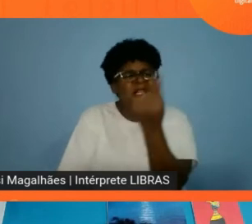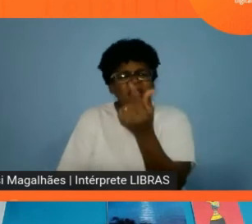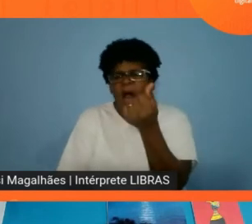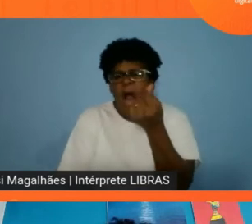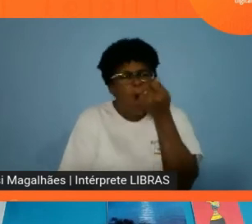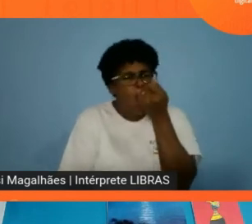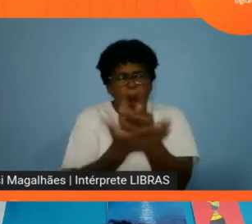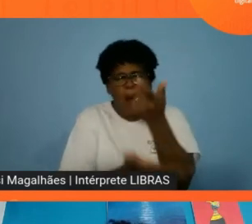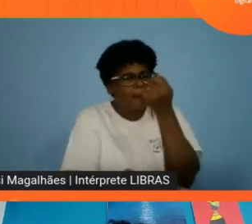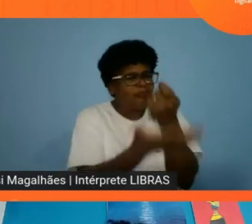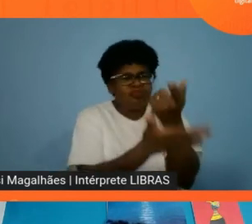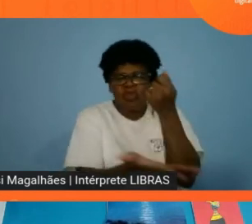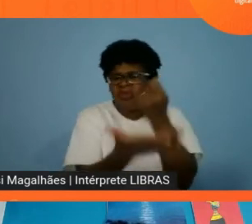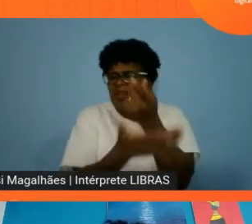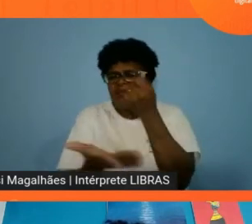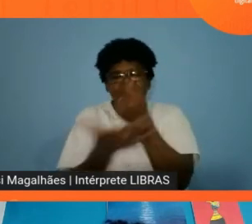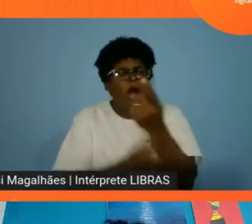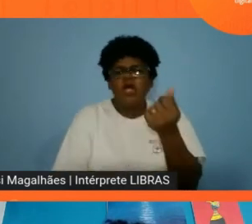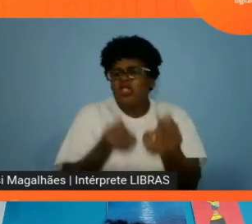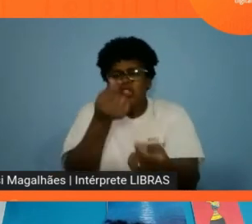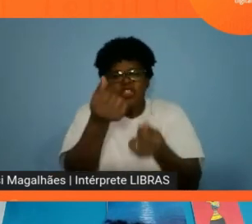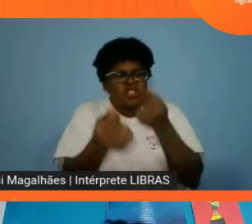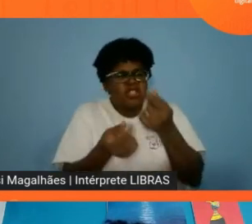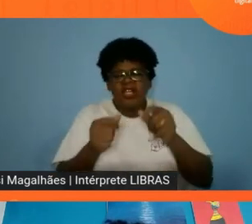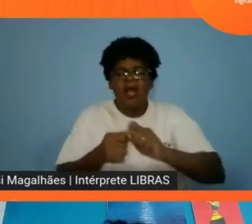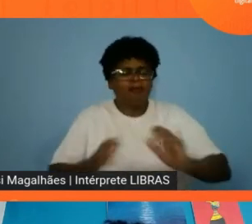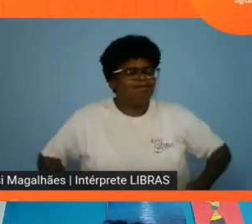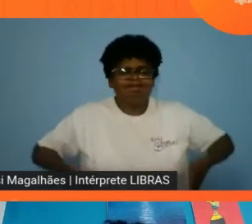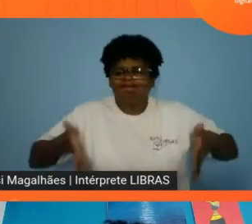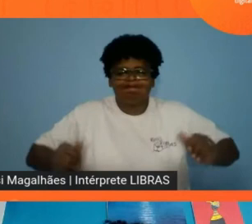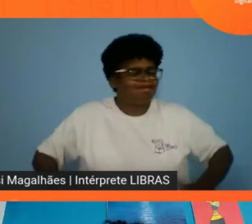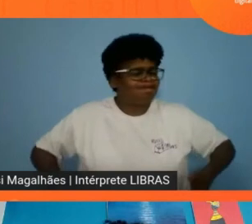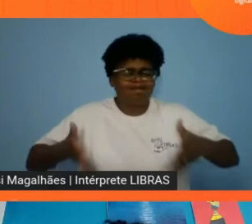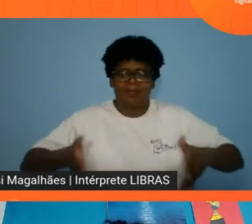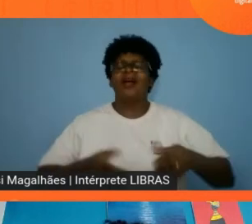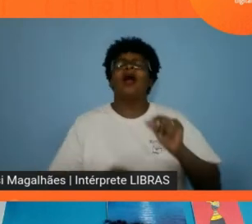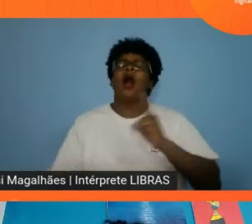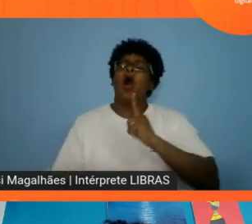viver, né, num capitalismo voraz, né,